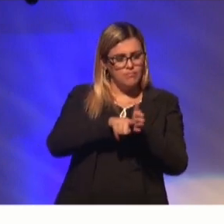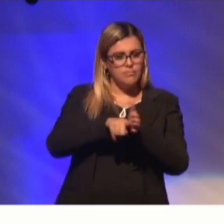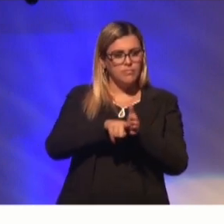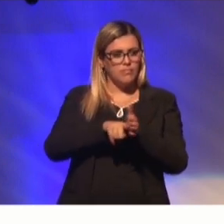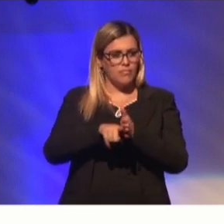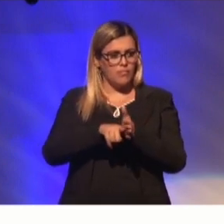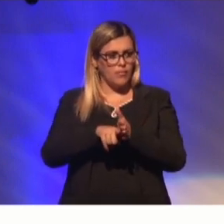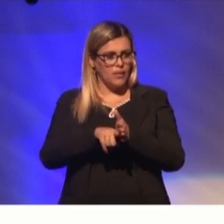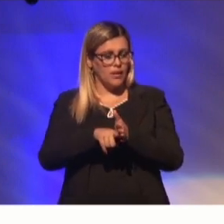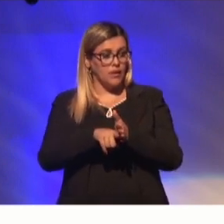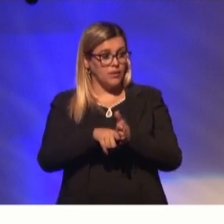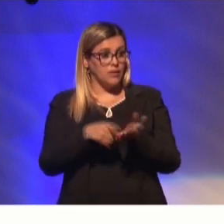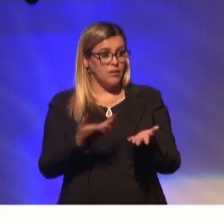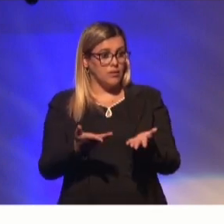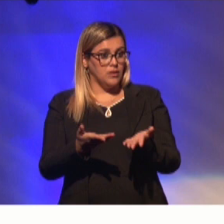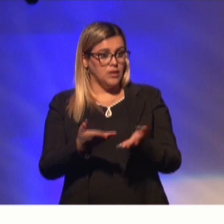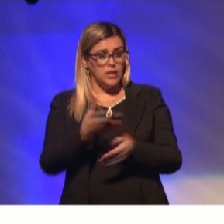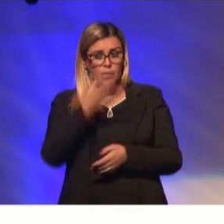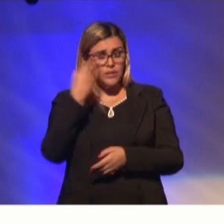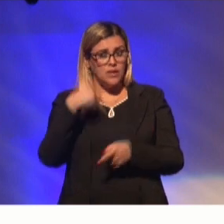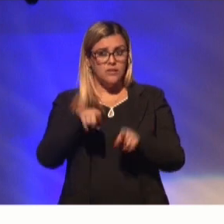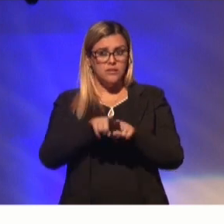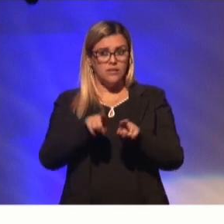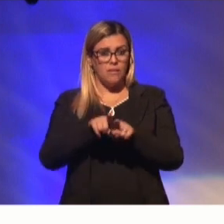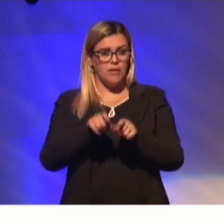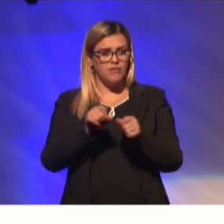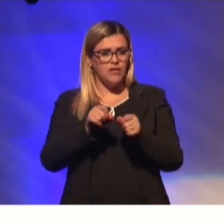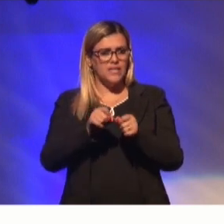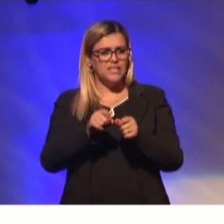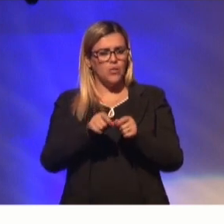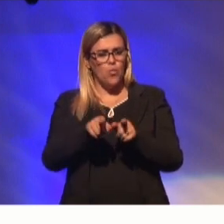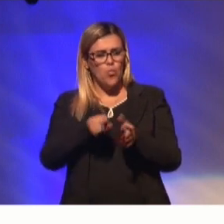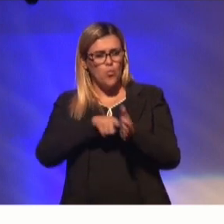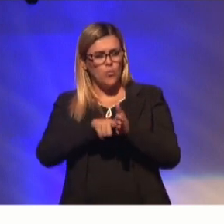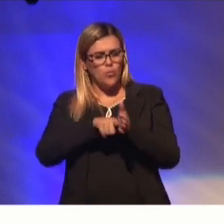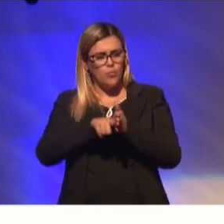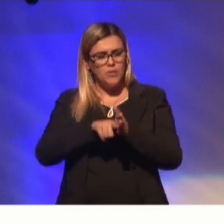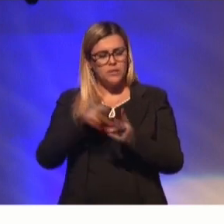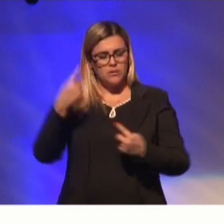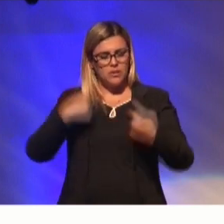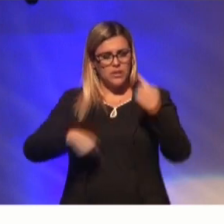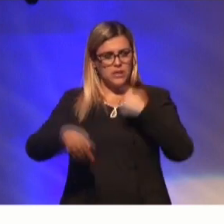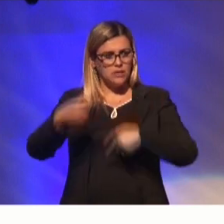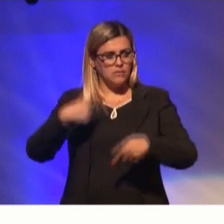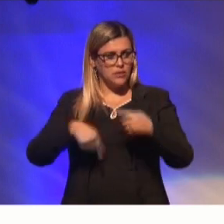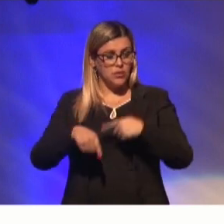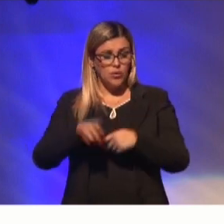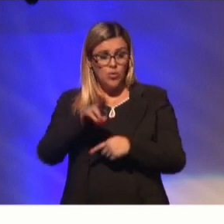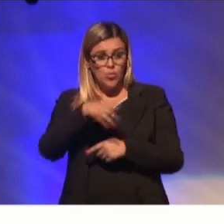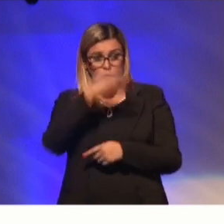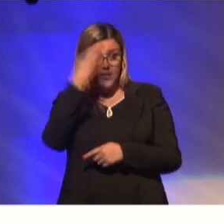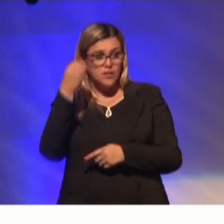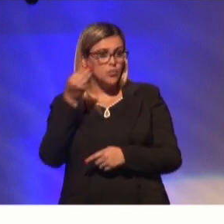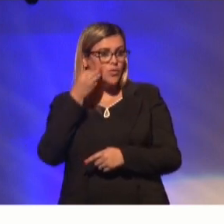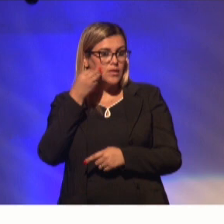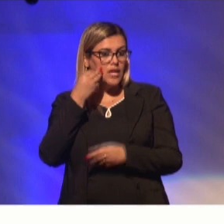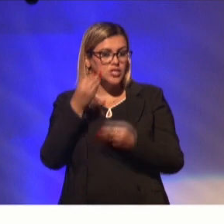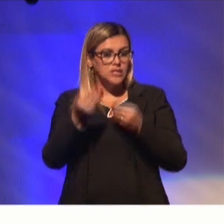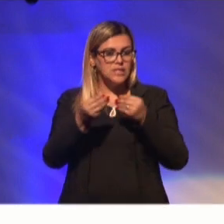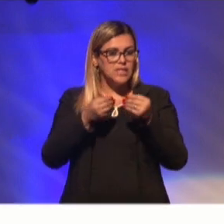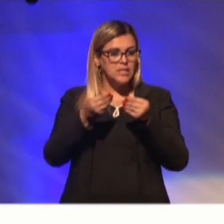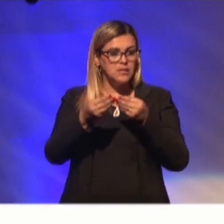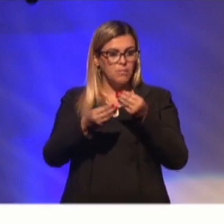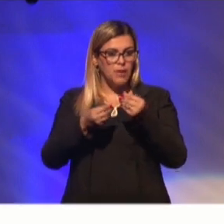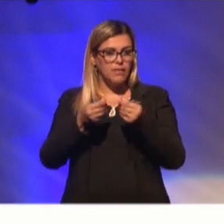boa palpação, e não esquecer de fazer um bom exame físico, e nunca esqueça de realizar os testes de sensibilidade, que